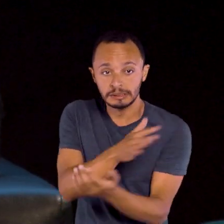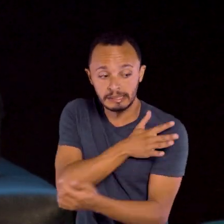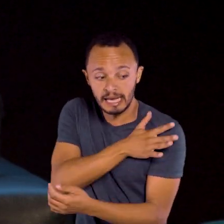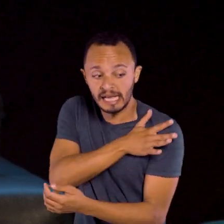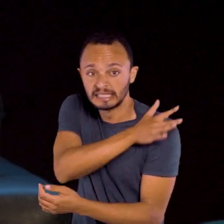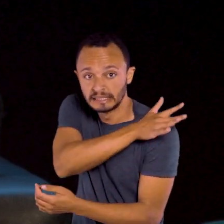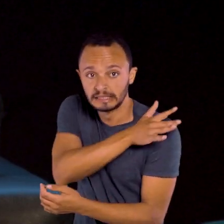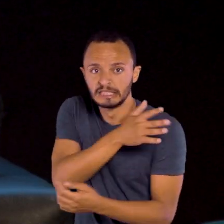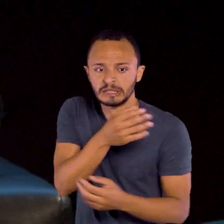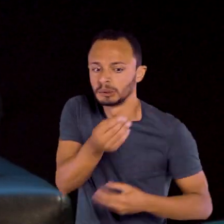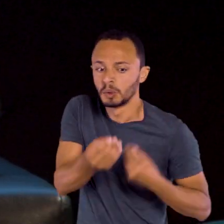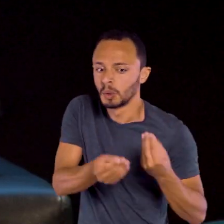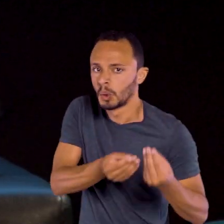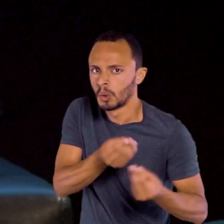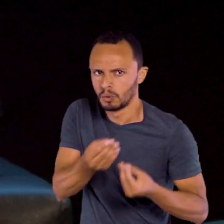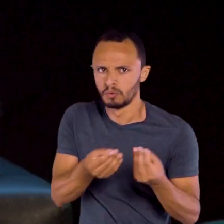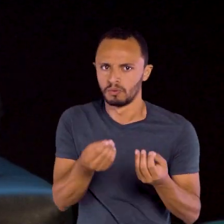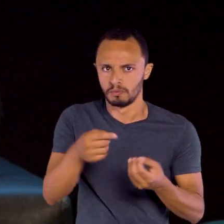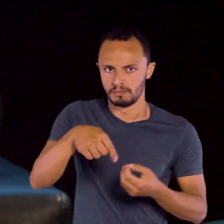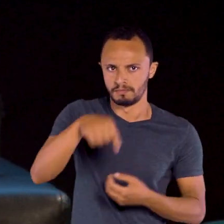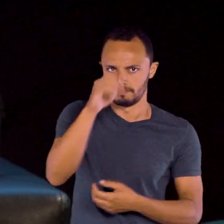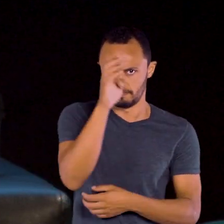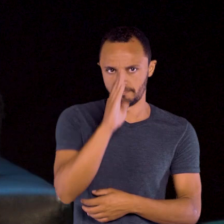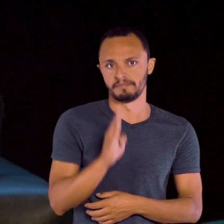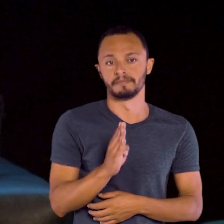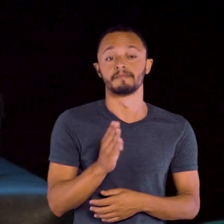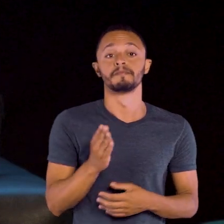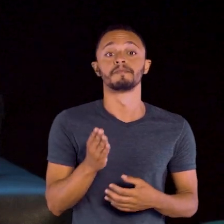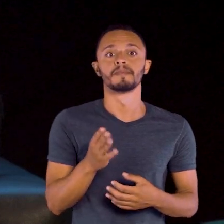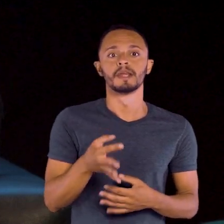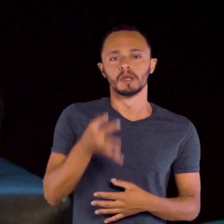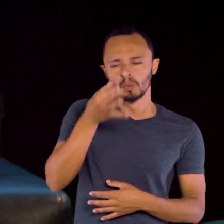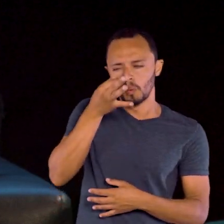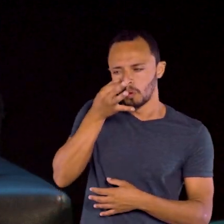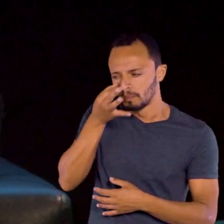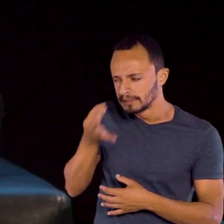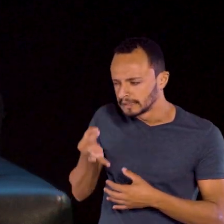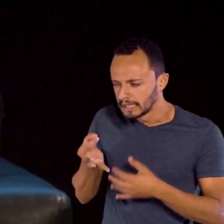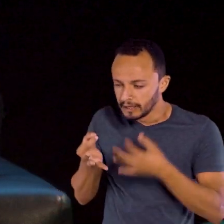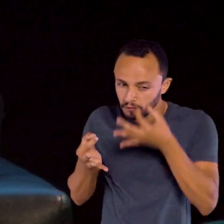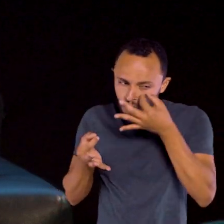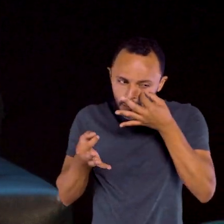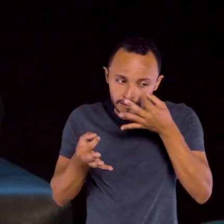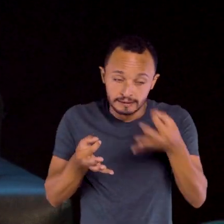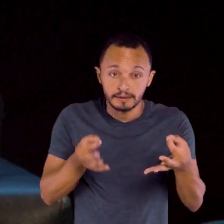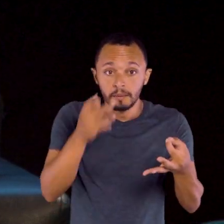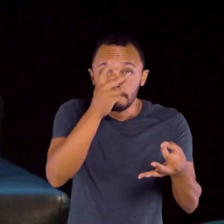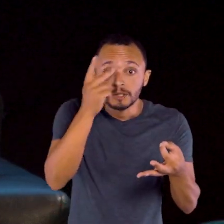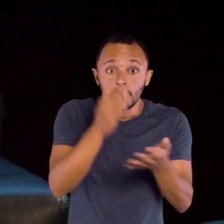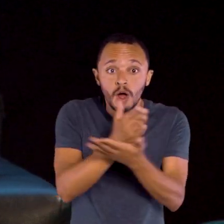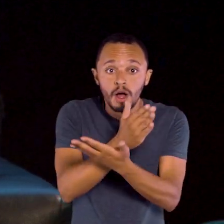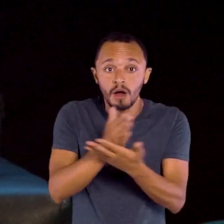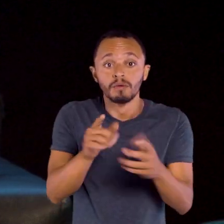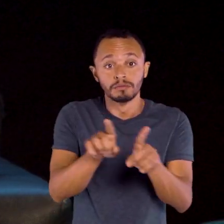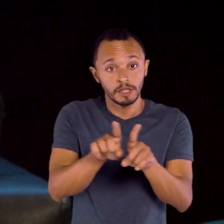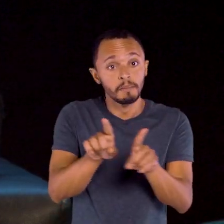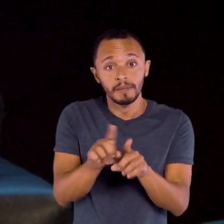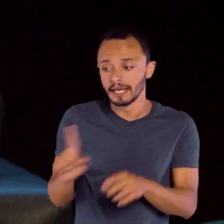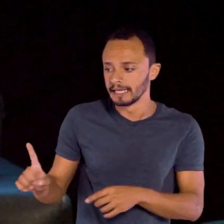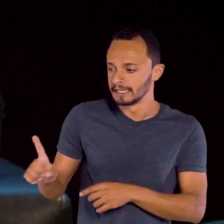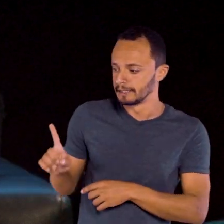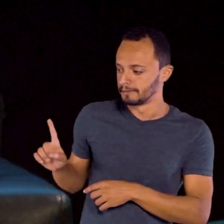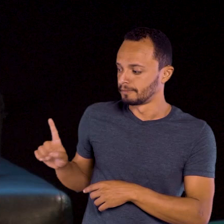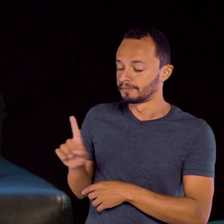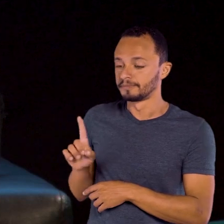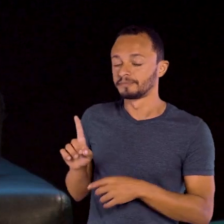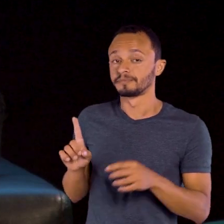de leitura. E tem algumas pessoas que eu observo que também têm essa fúria de escrita e de leitura. Uma